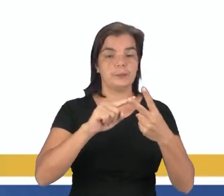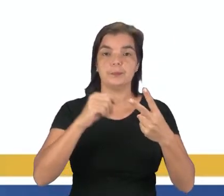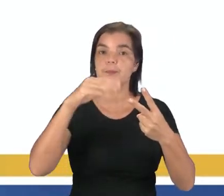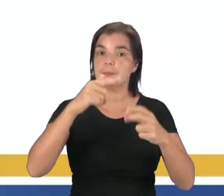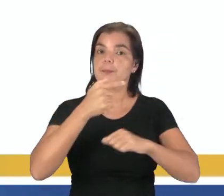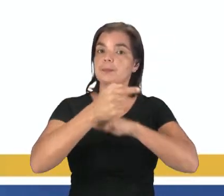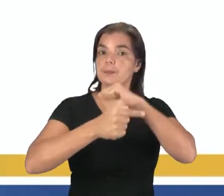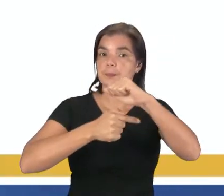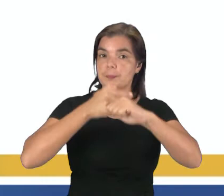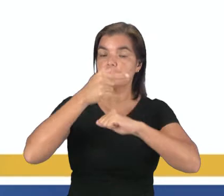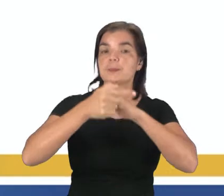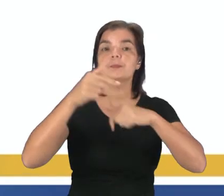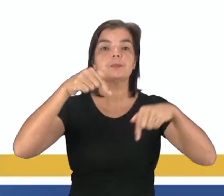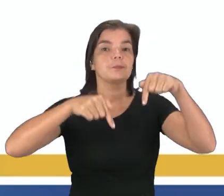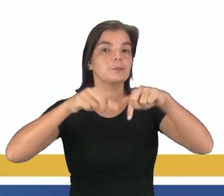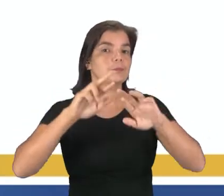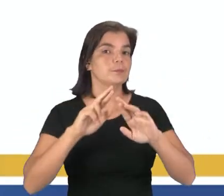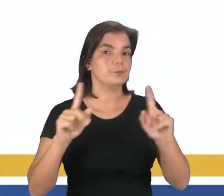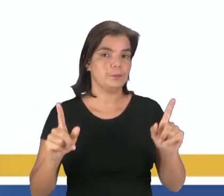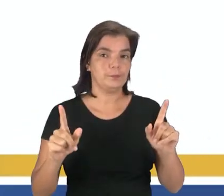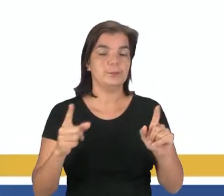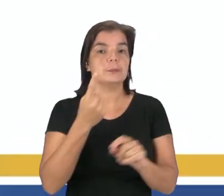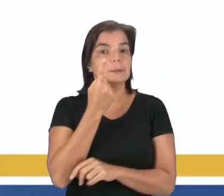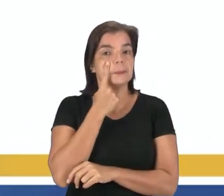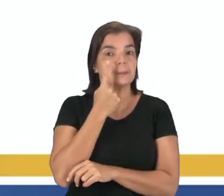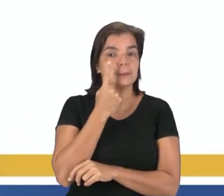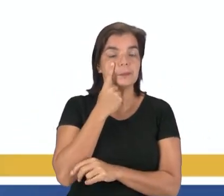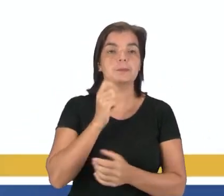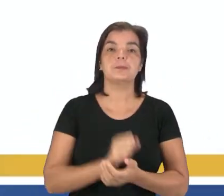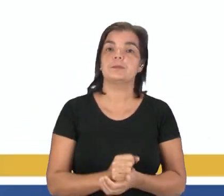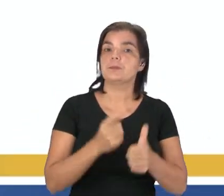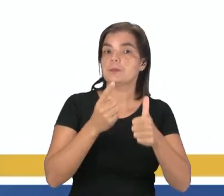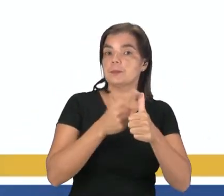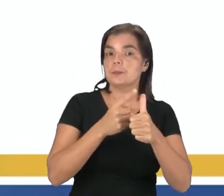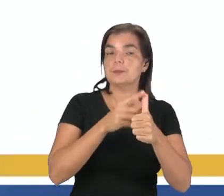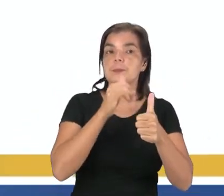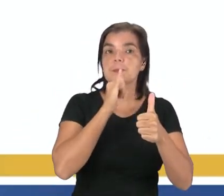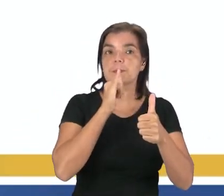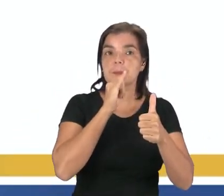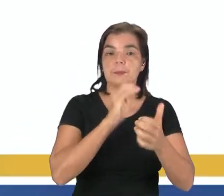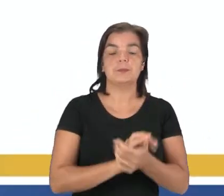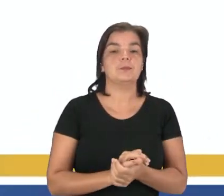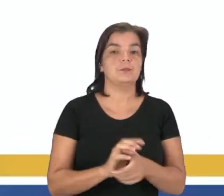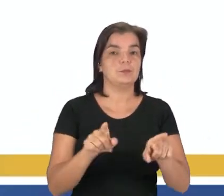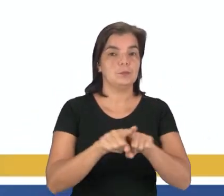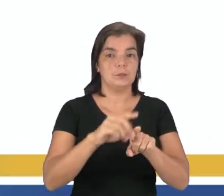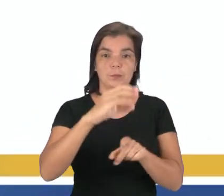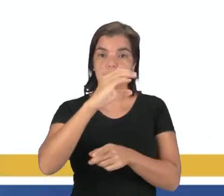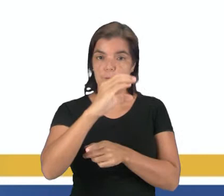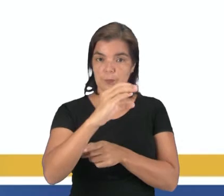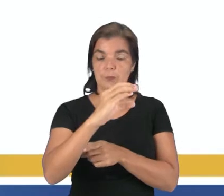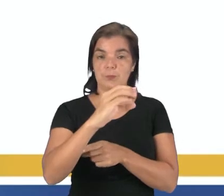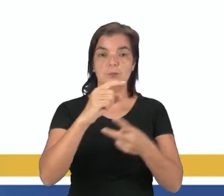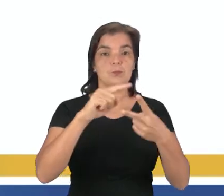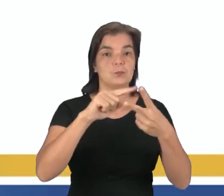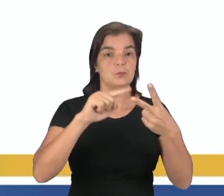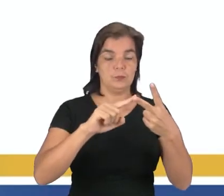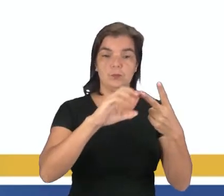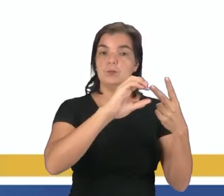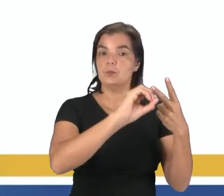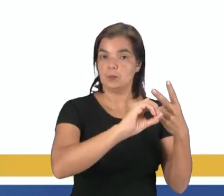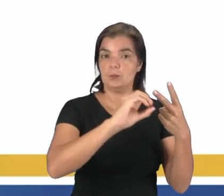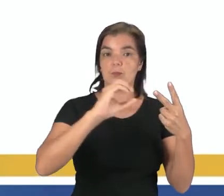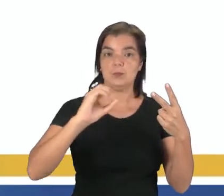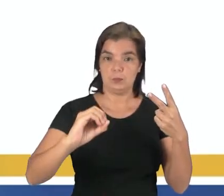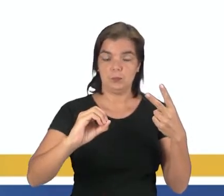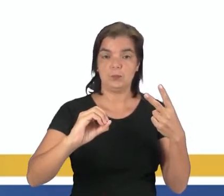mais átomos de elementos químicos diferentes. Então, vejam aí. No primeiro caso, eu tenho o envolvimento de um carbono com 2